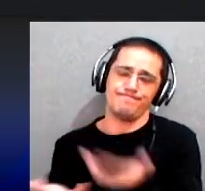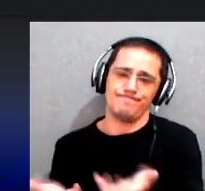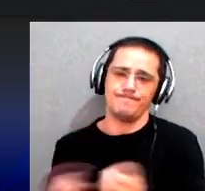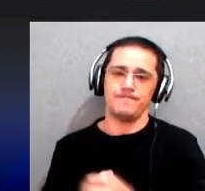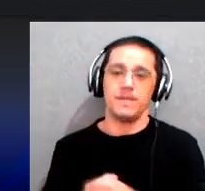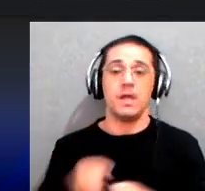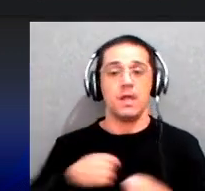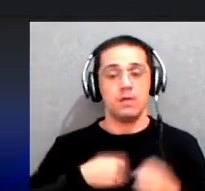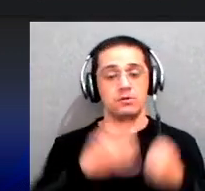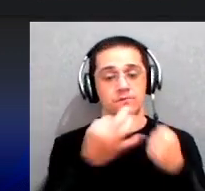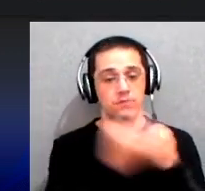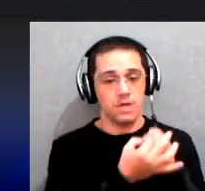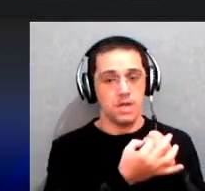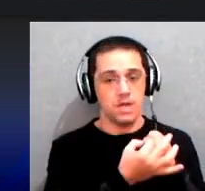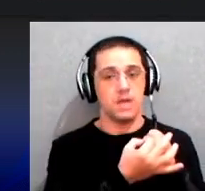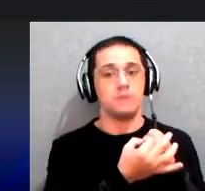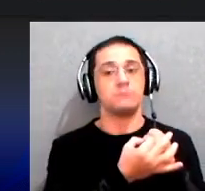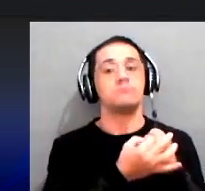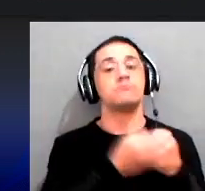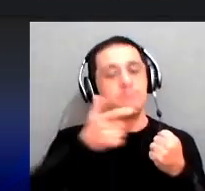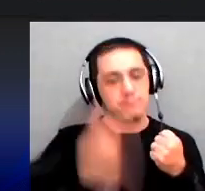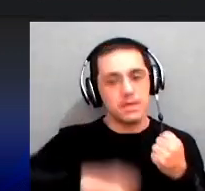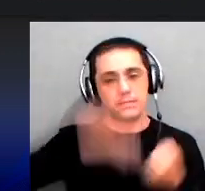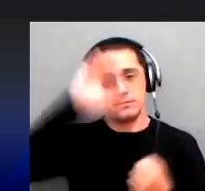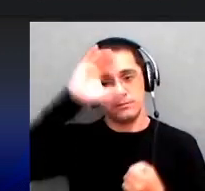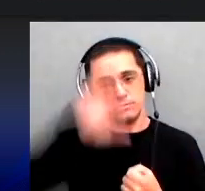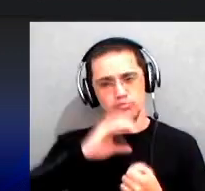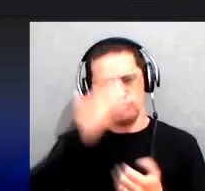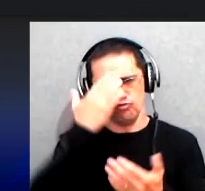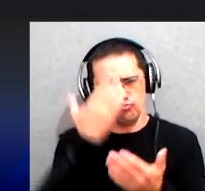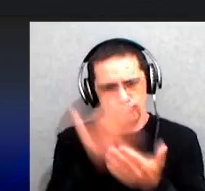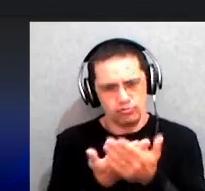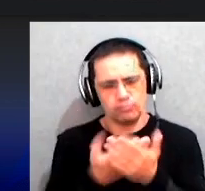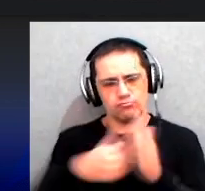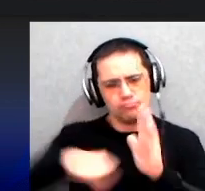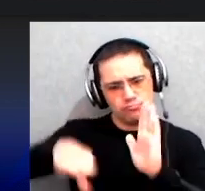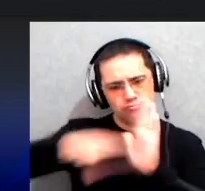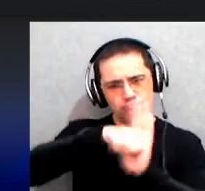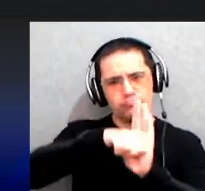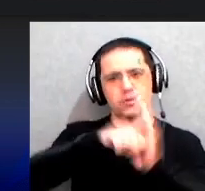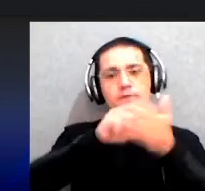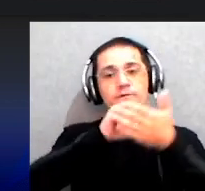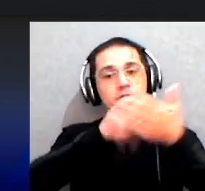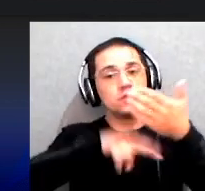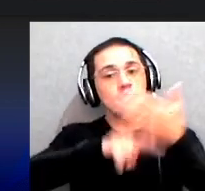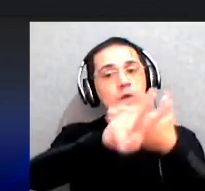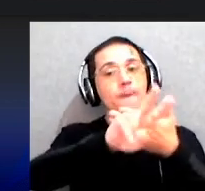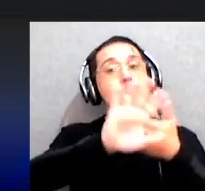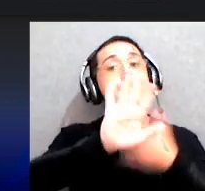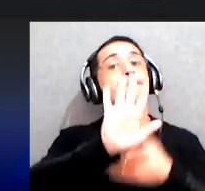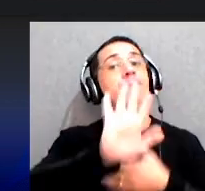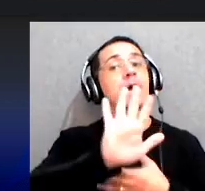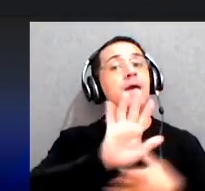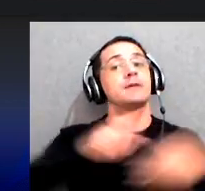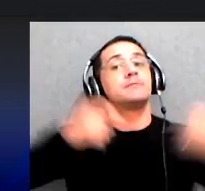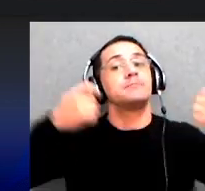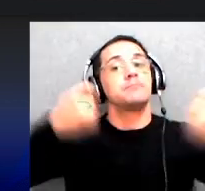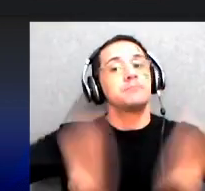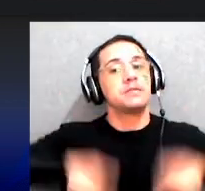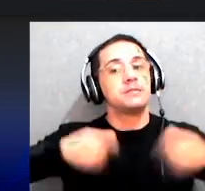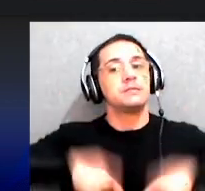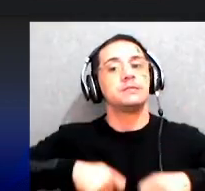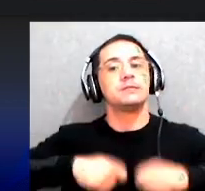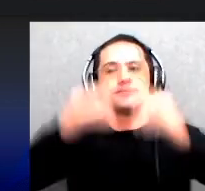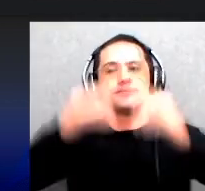eu acredito, sim, na justiça criminal virtual, desde que ela cumpra com empatia,